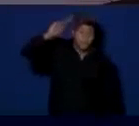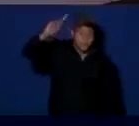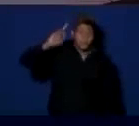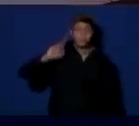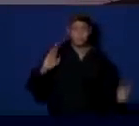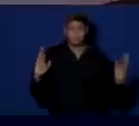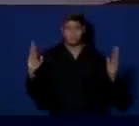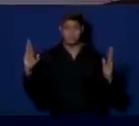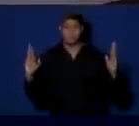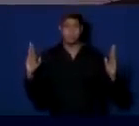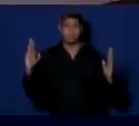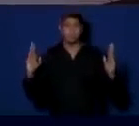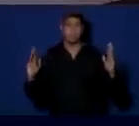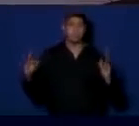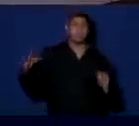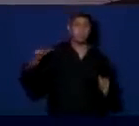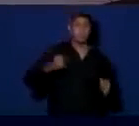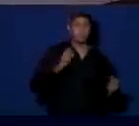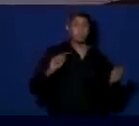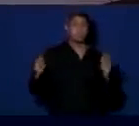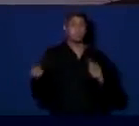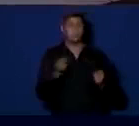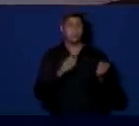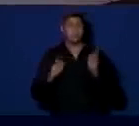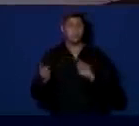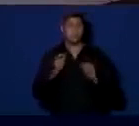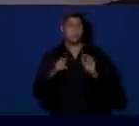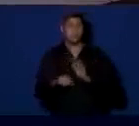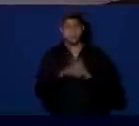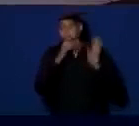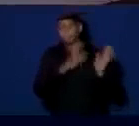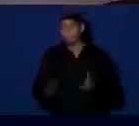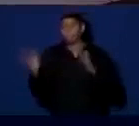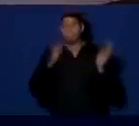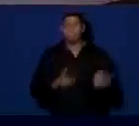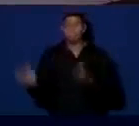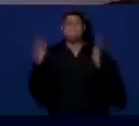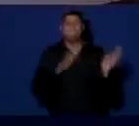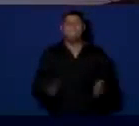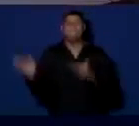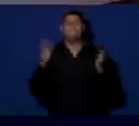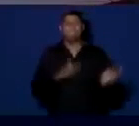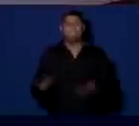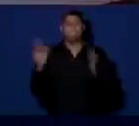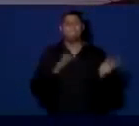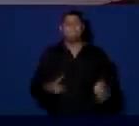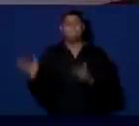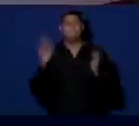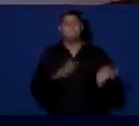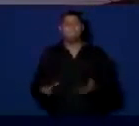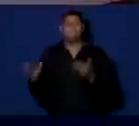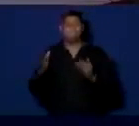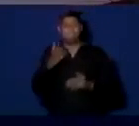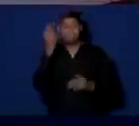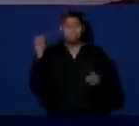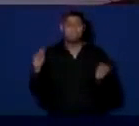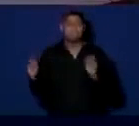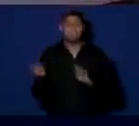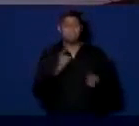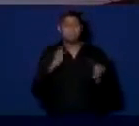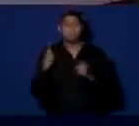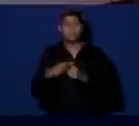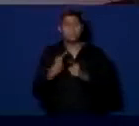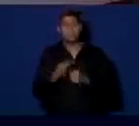longo prazo, todas essas discussões macro deviam estar discutindo produtividade. Isso é o fator. A gente esquece de discutir isso